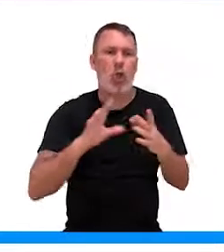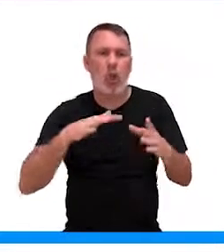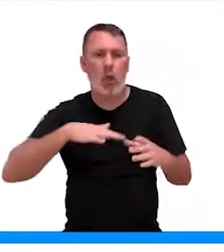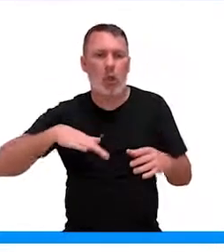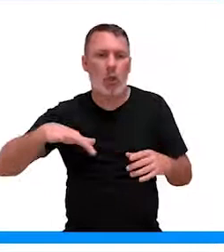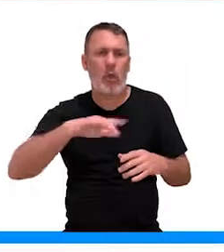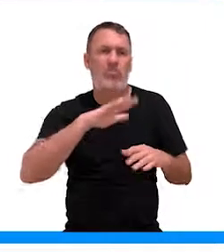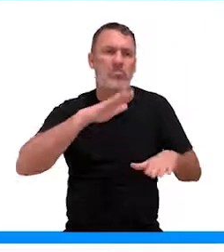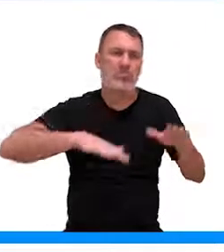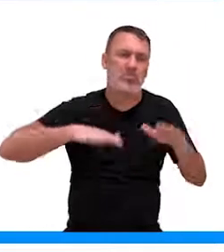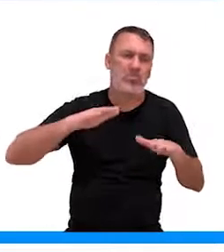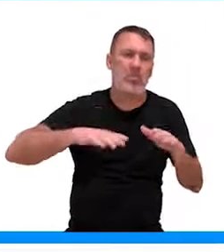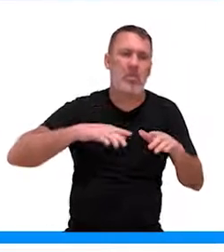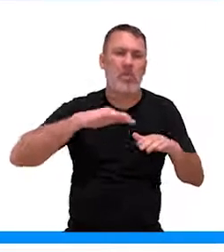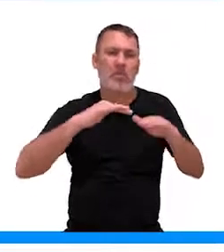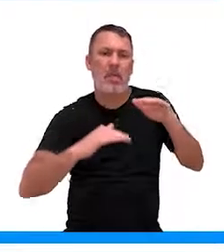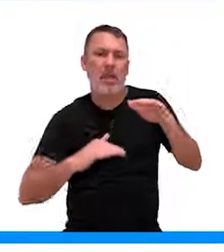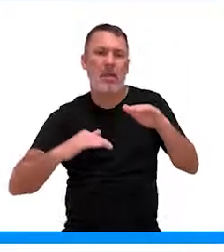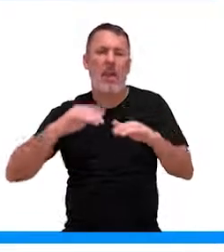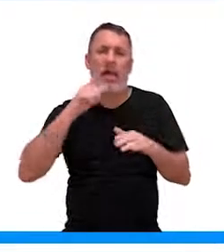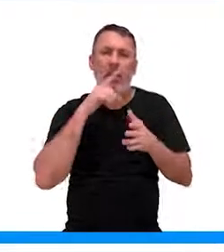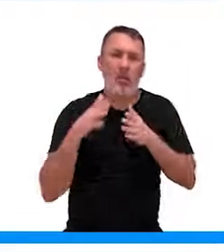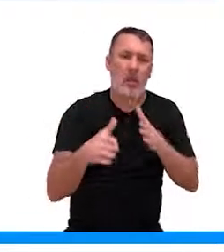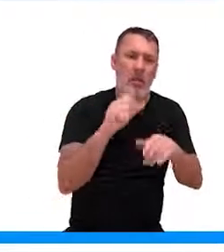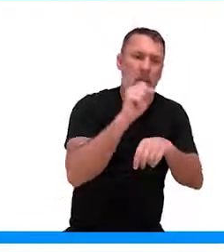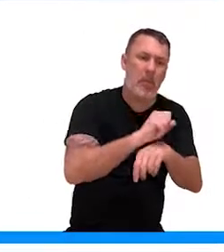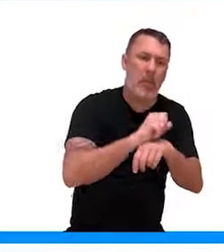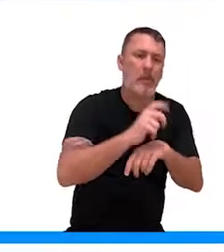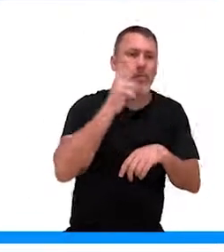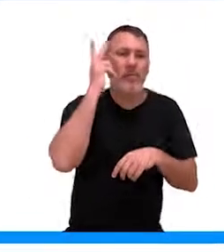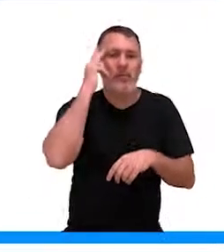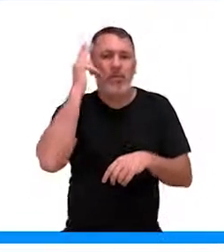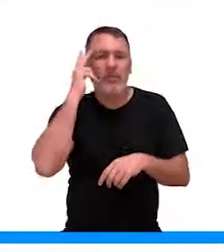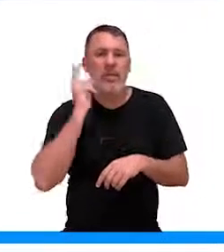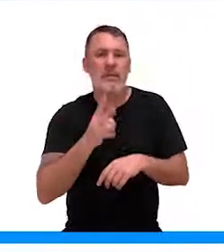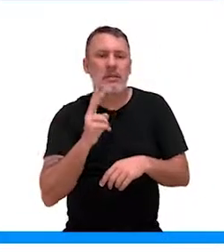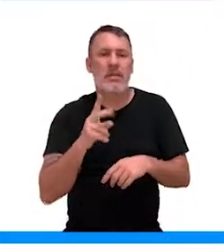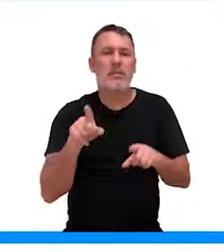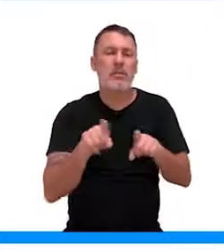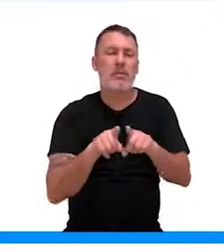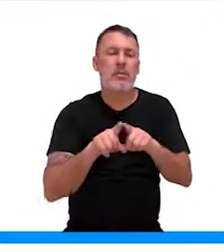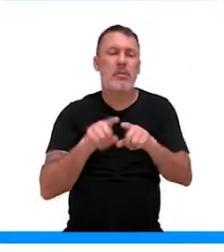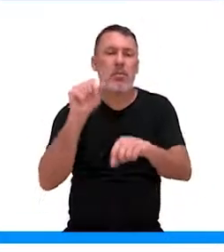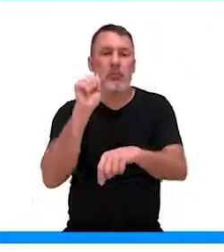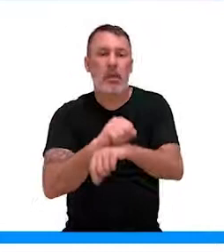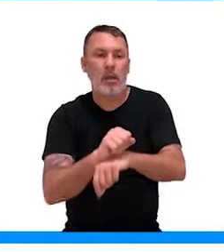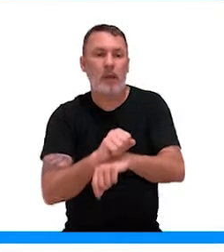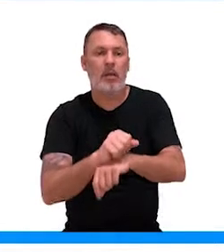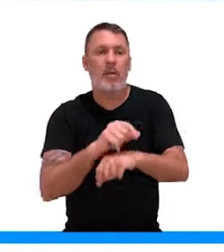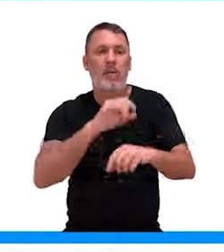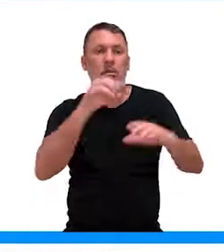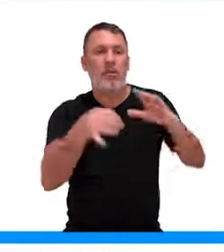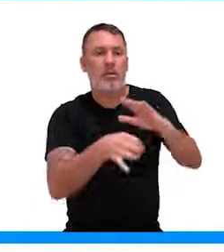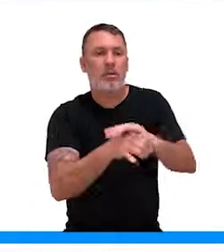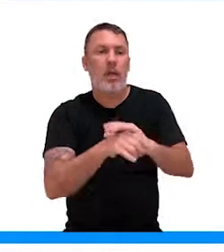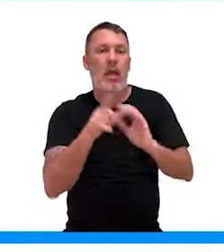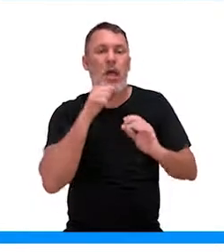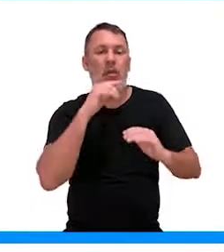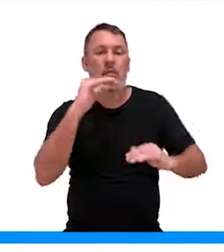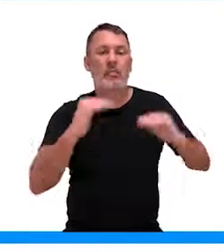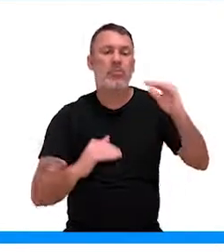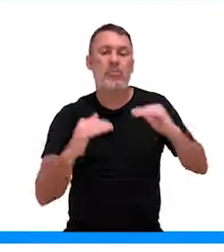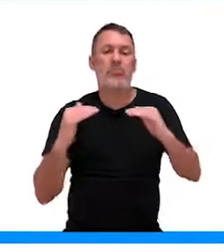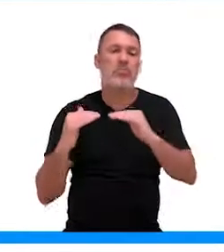soltas, gradientes moderadamente baixos, fluxos contínuos e regulares, cargas em suspensão